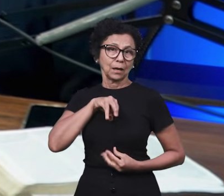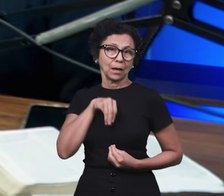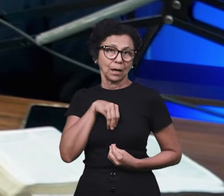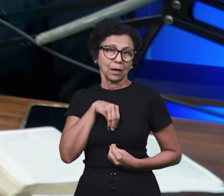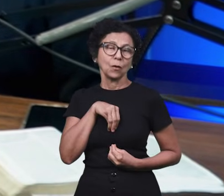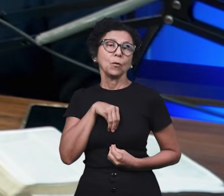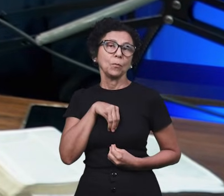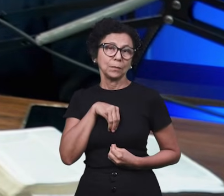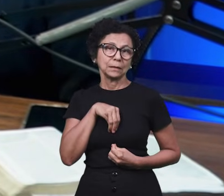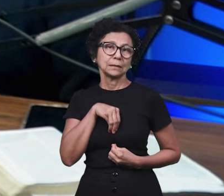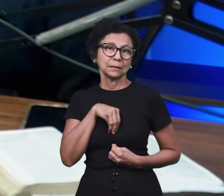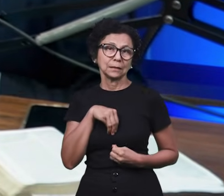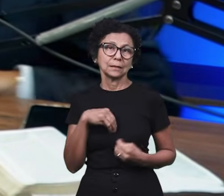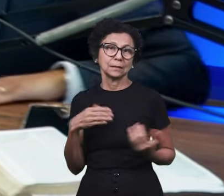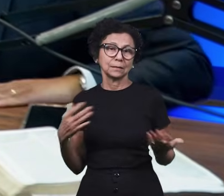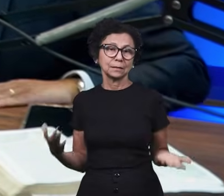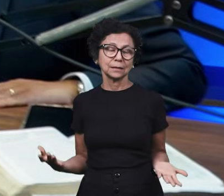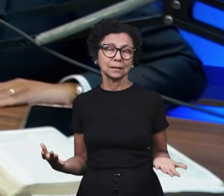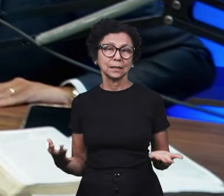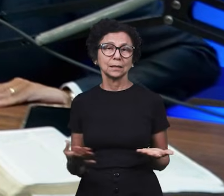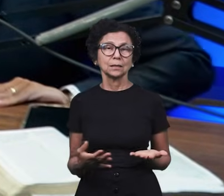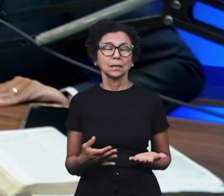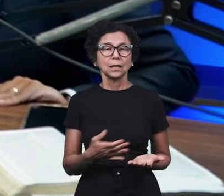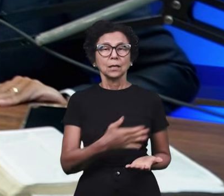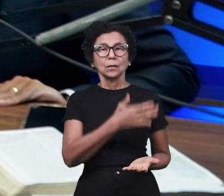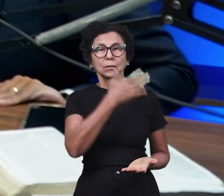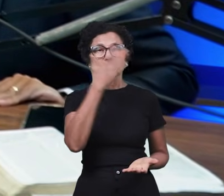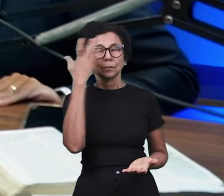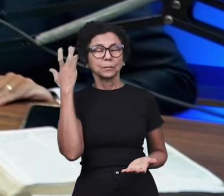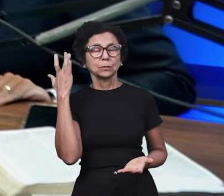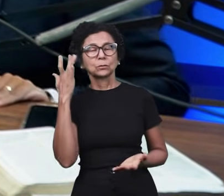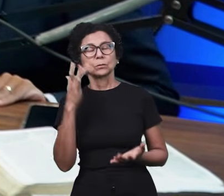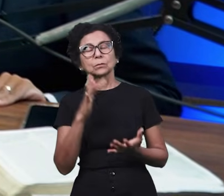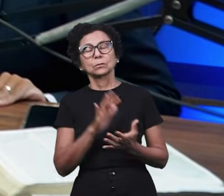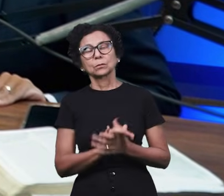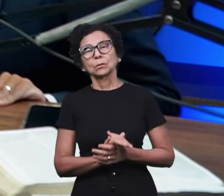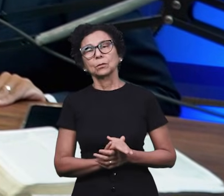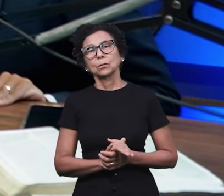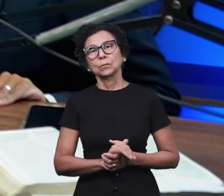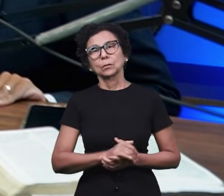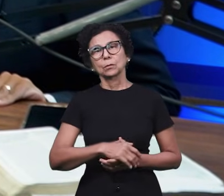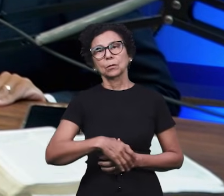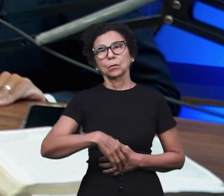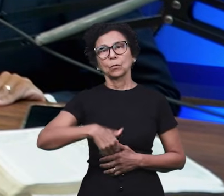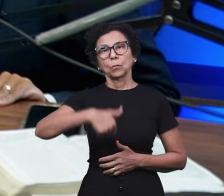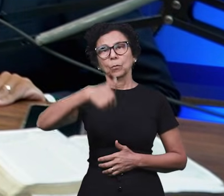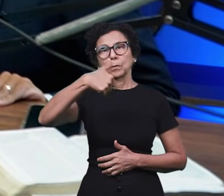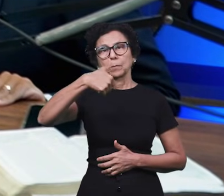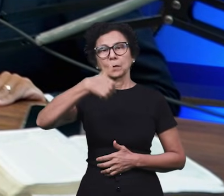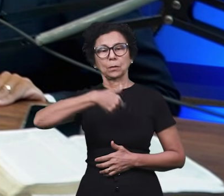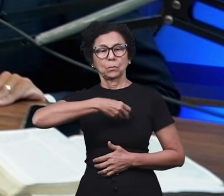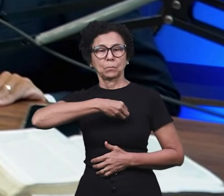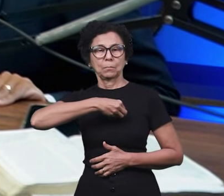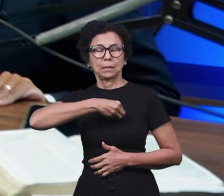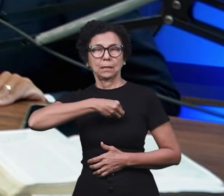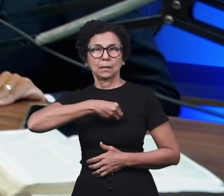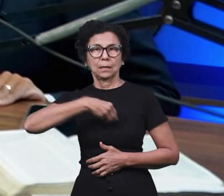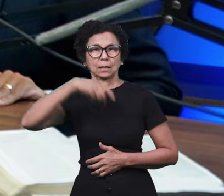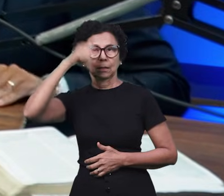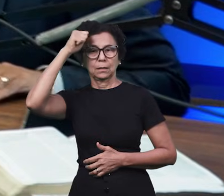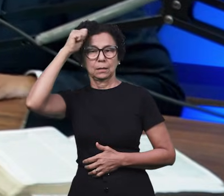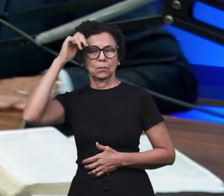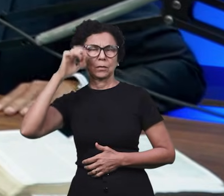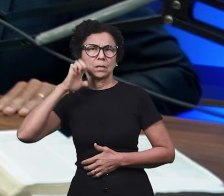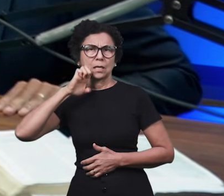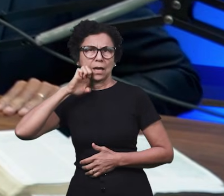contra as coisas de Deus. Então o homem está preso com o pecado original. A Bíblia diz que o homem ficou preso, Adão,